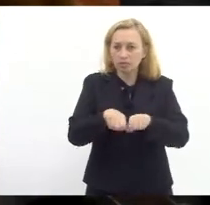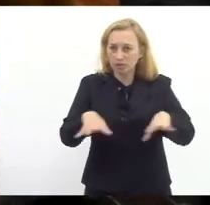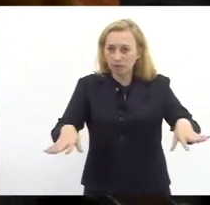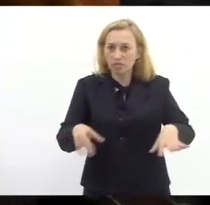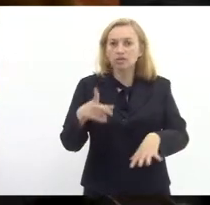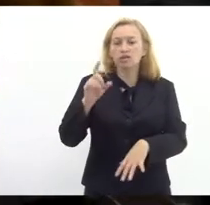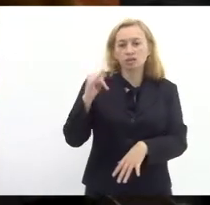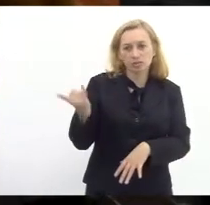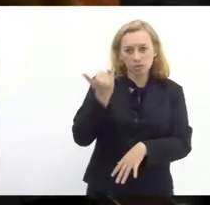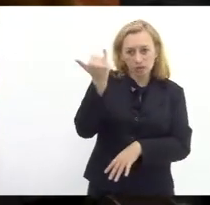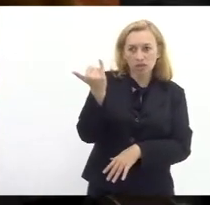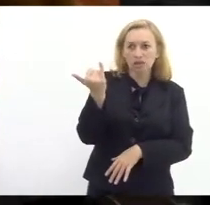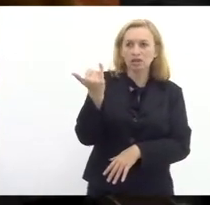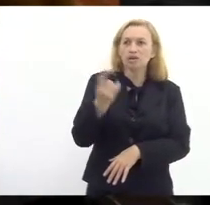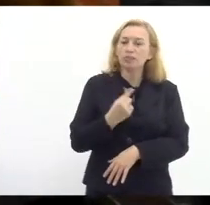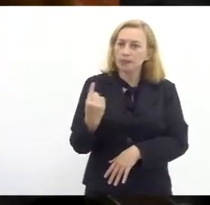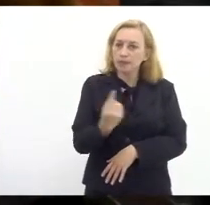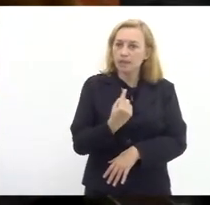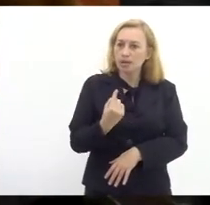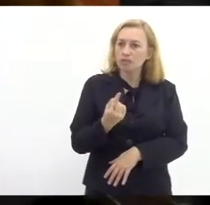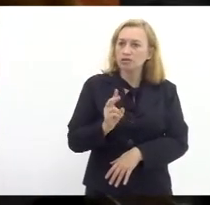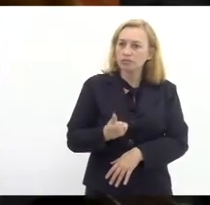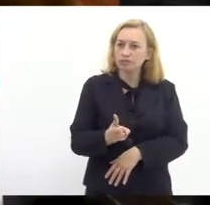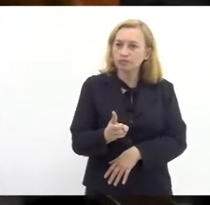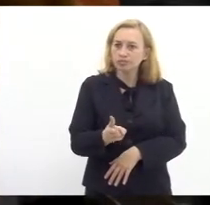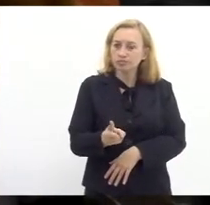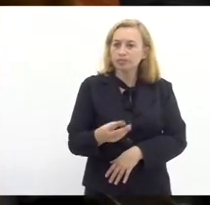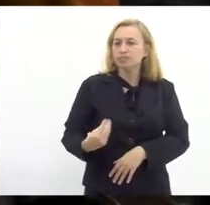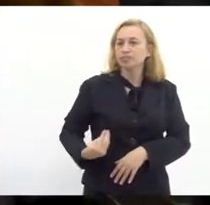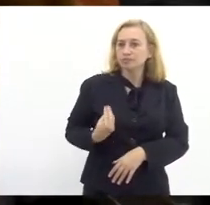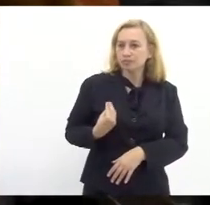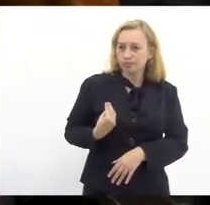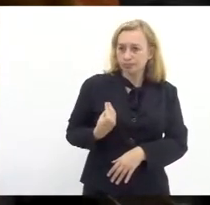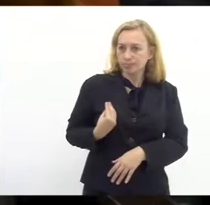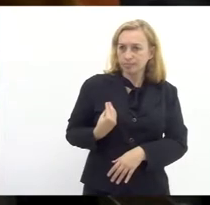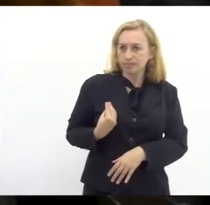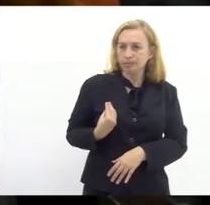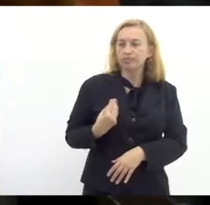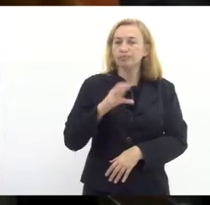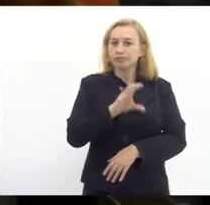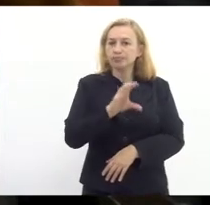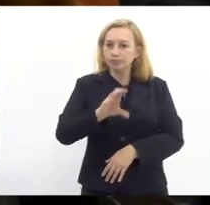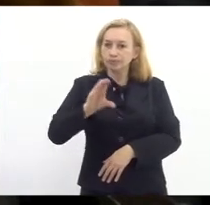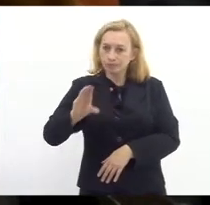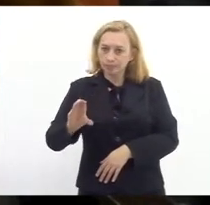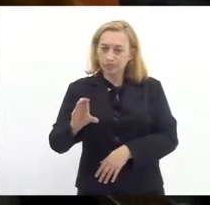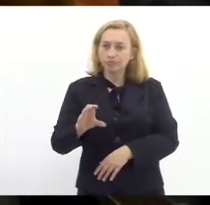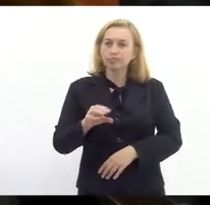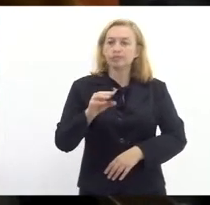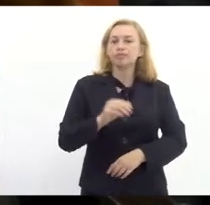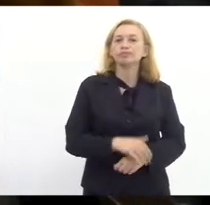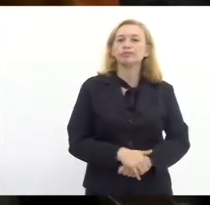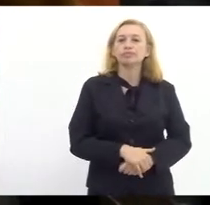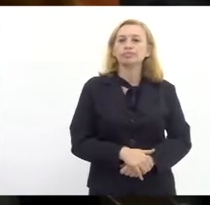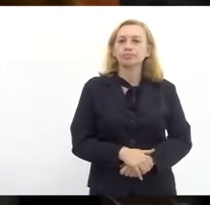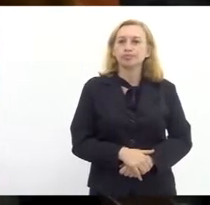muito importante a nossa permanência, a nossa presença no CICC, lá no nosso CMC.